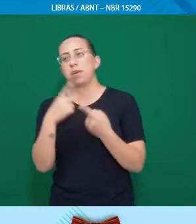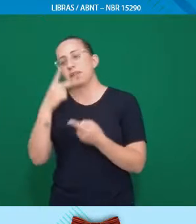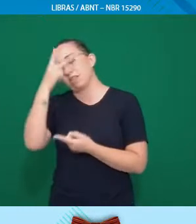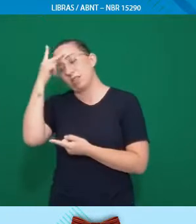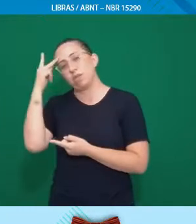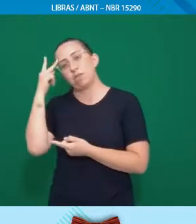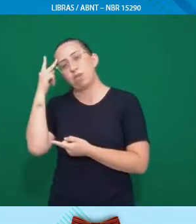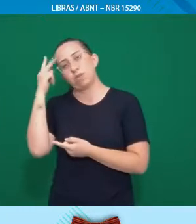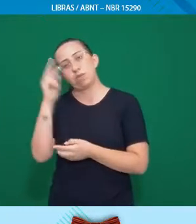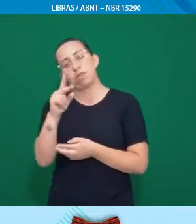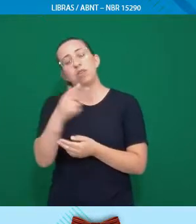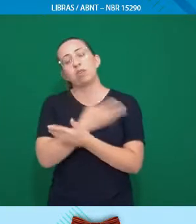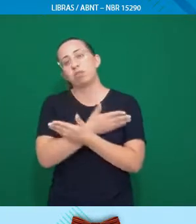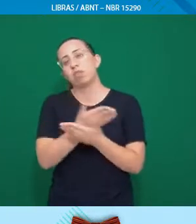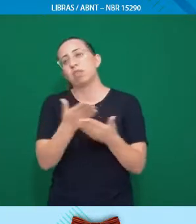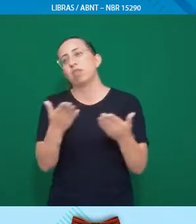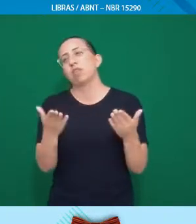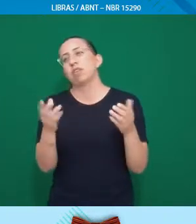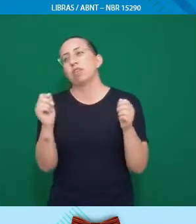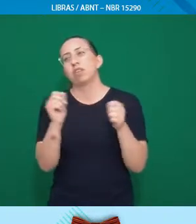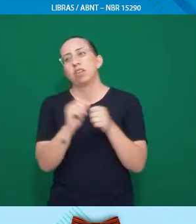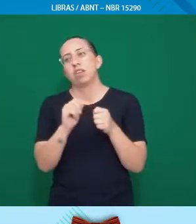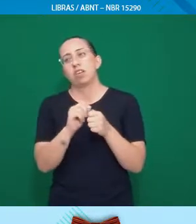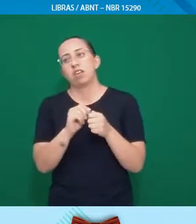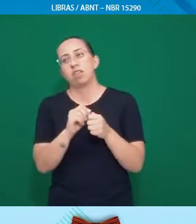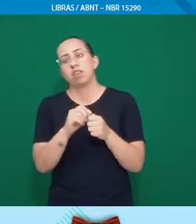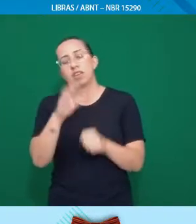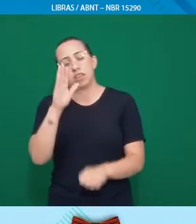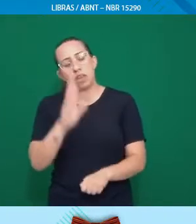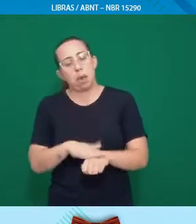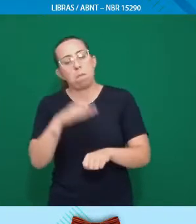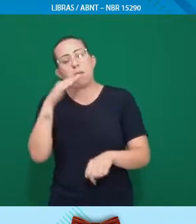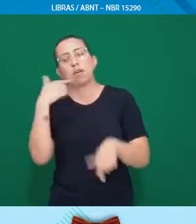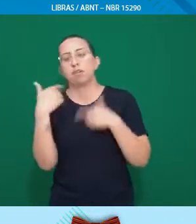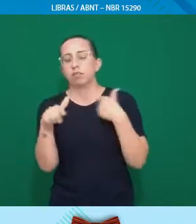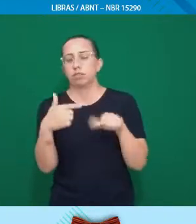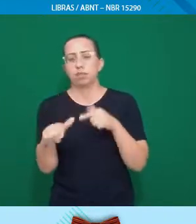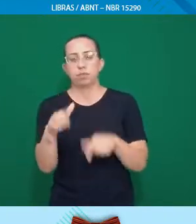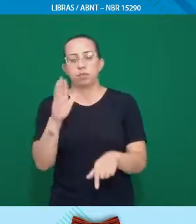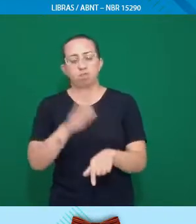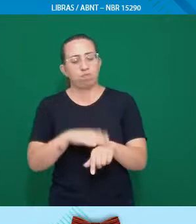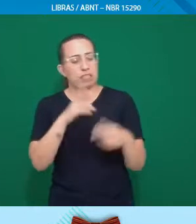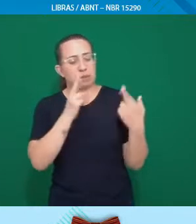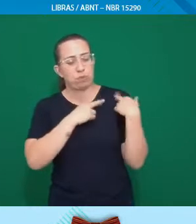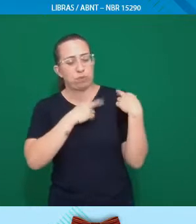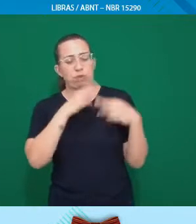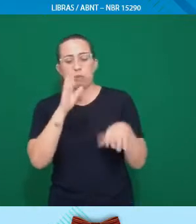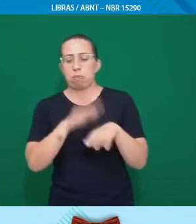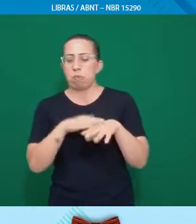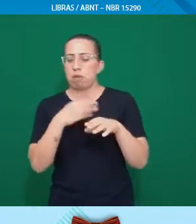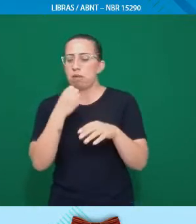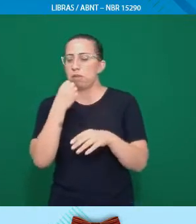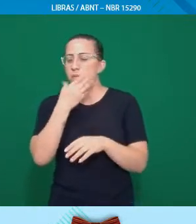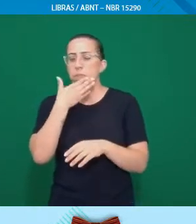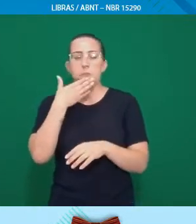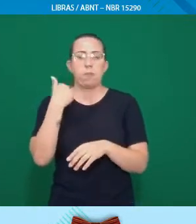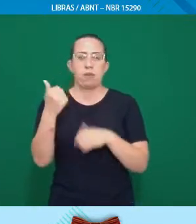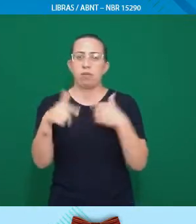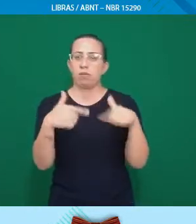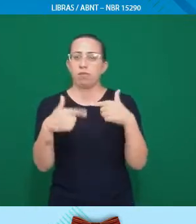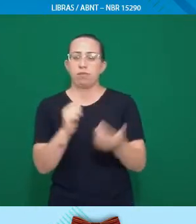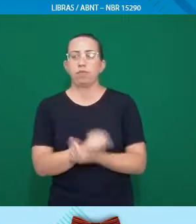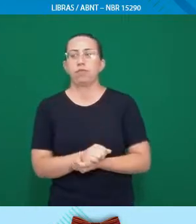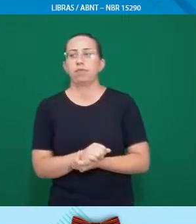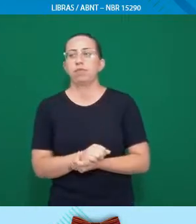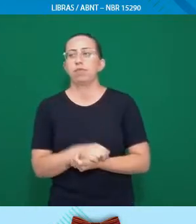essas pessoas assim com vocês que te fazem a mais do que essa obrigação muitas vezes né É lógico